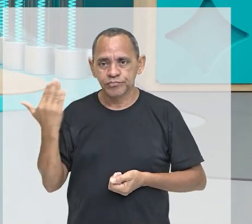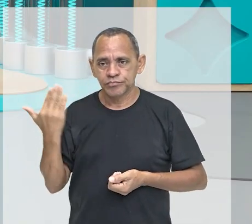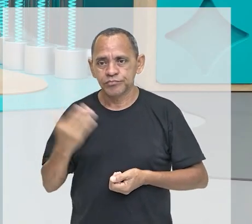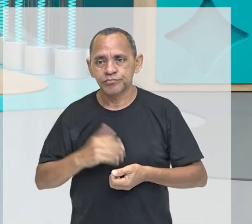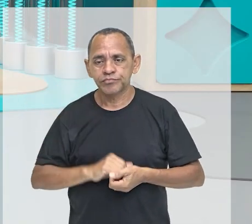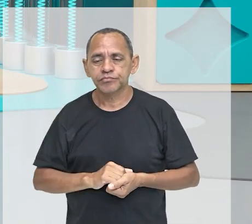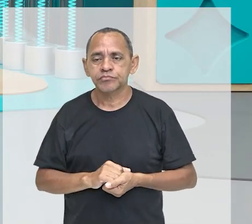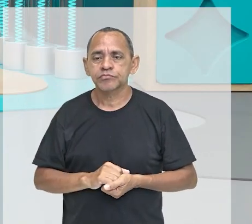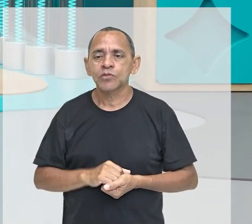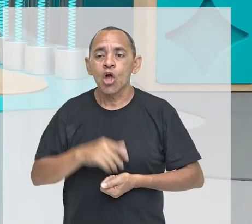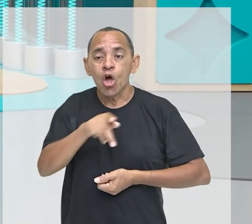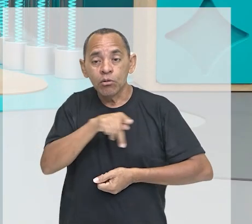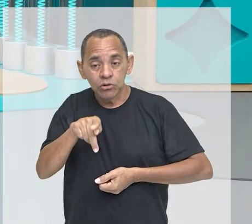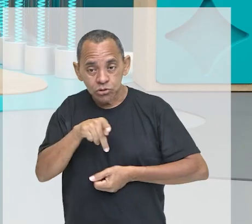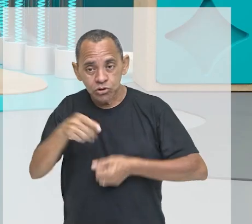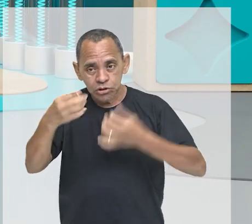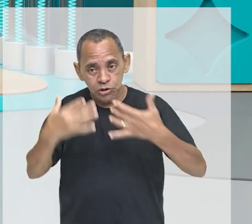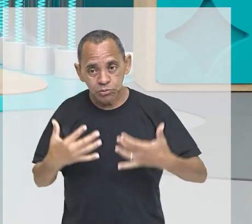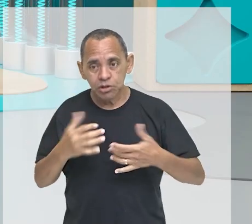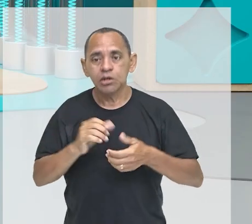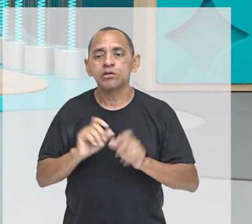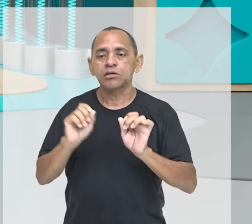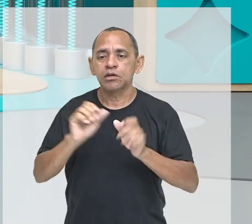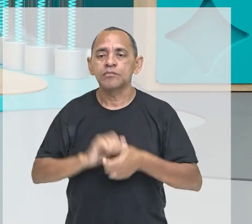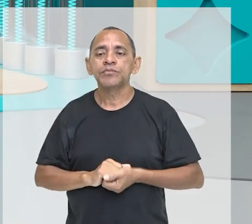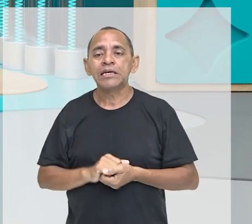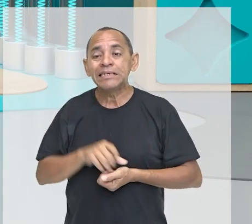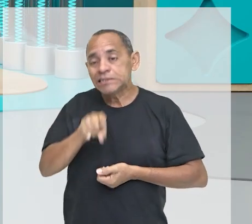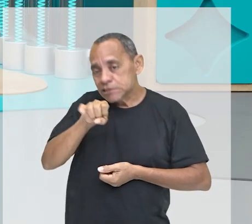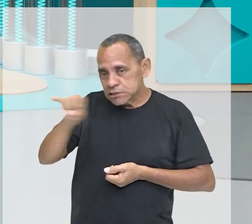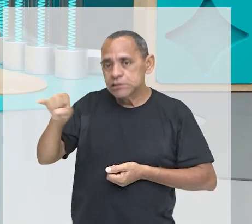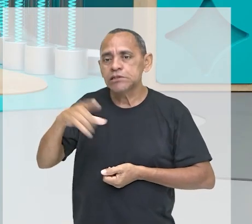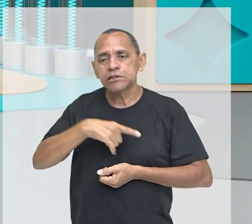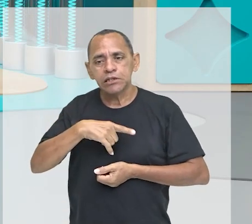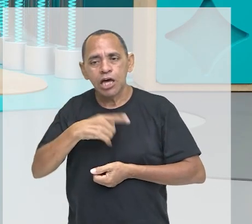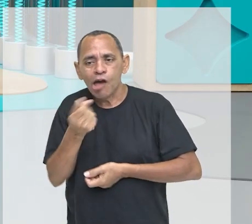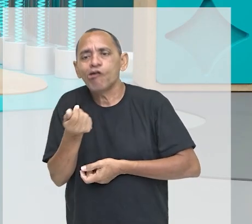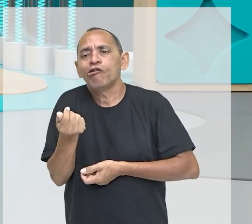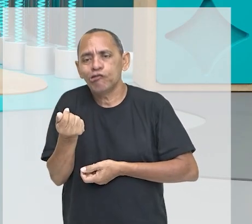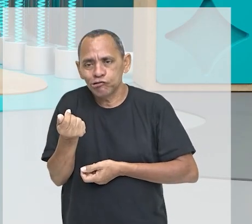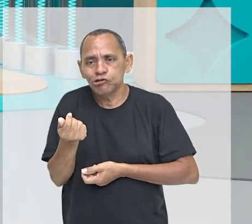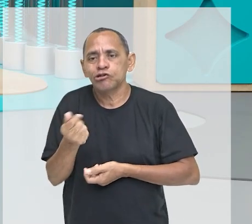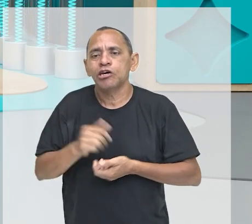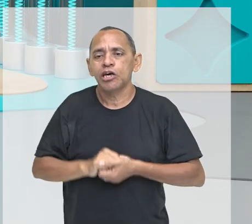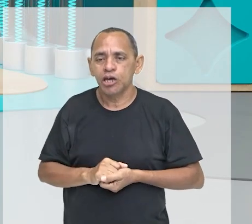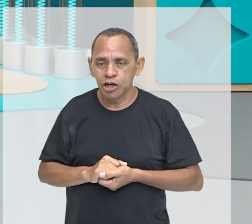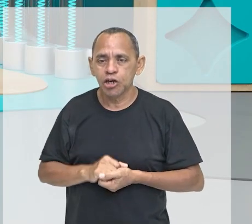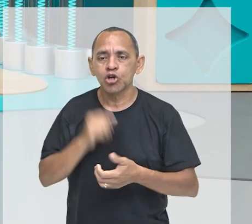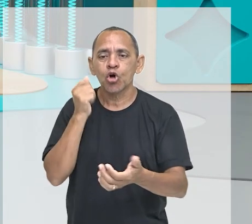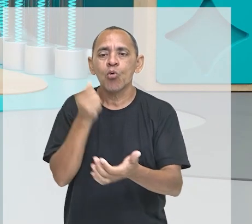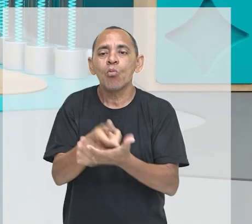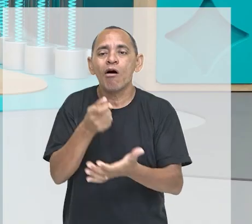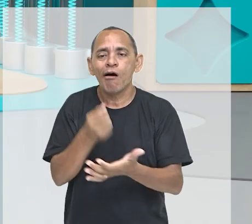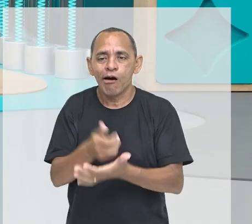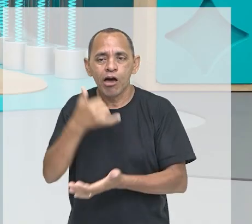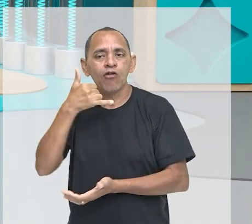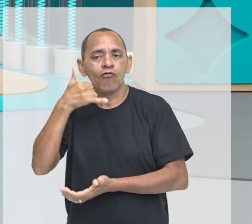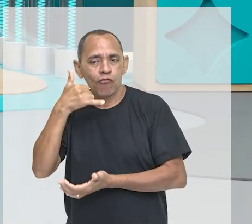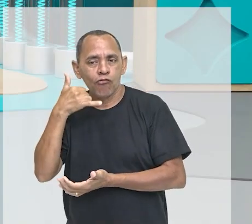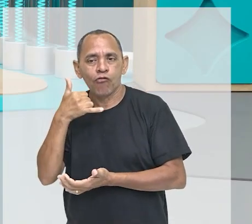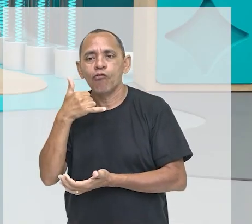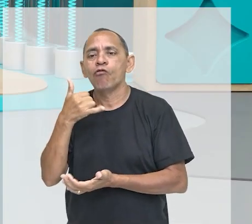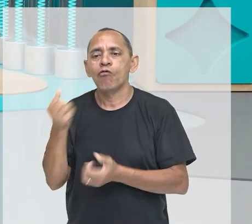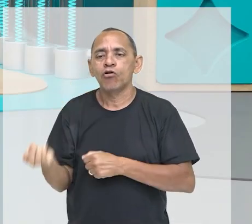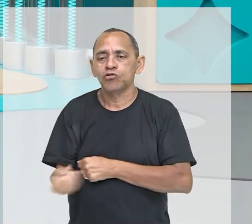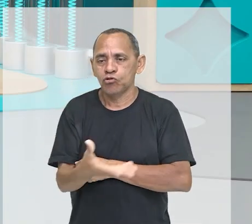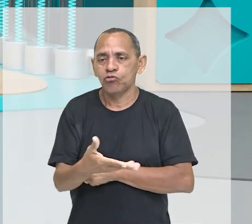phone. Se eu tiver dinheiro suficiente, eu comprarei um telefone novo. Quando a gente fala new phone, fone